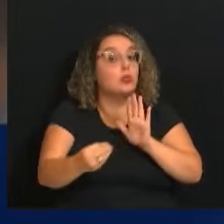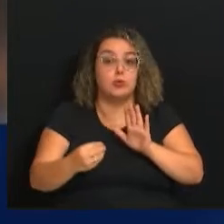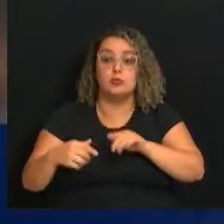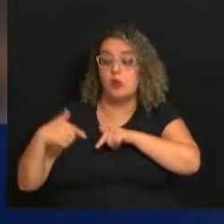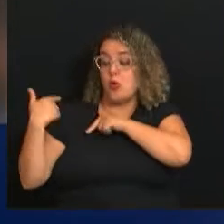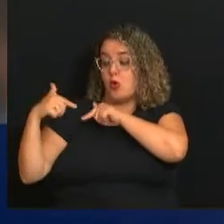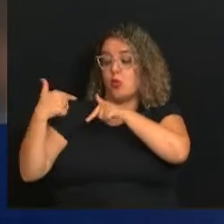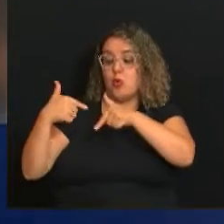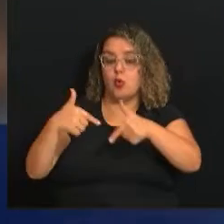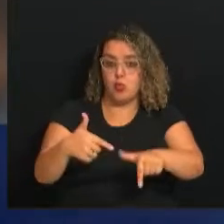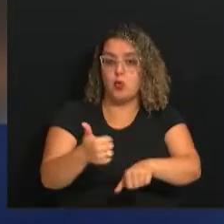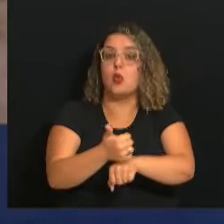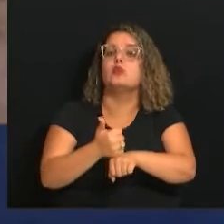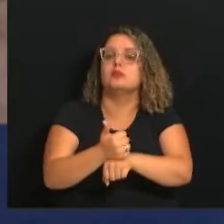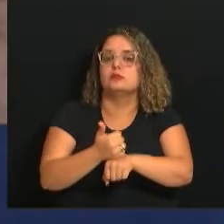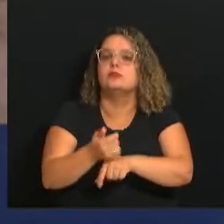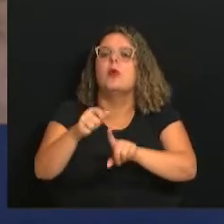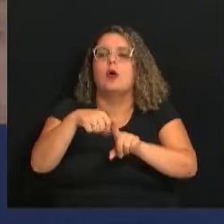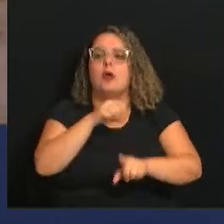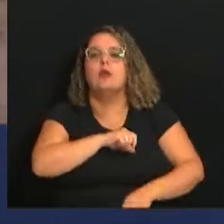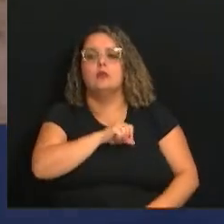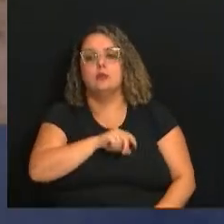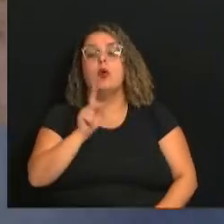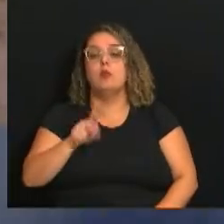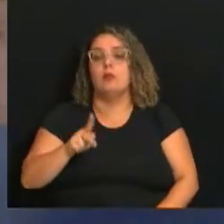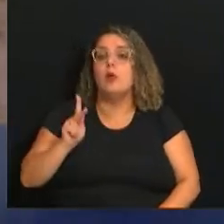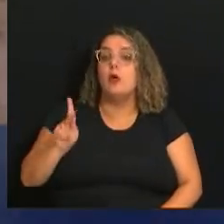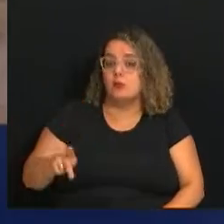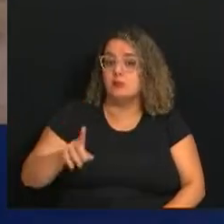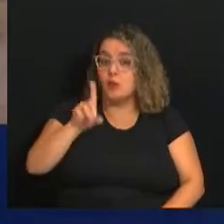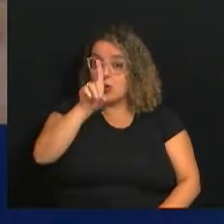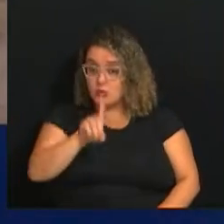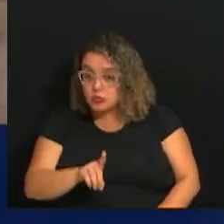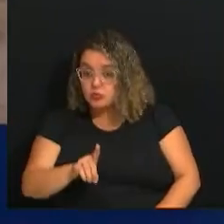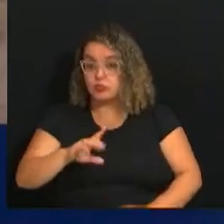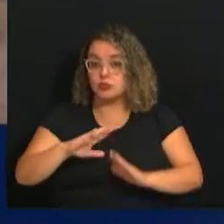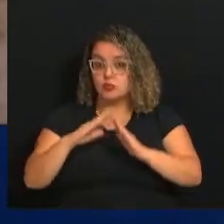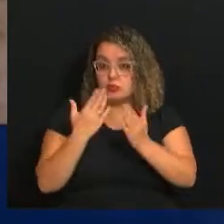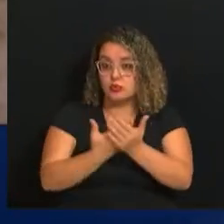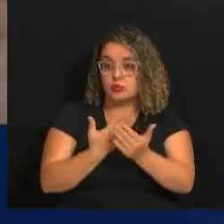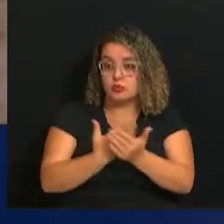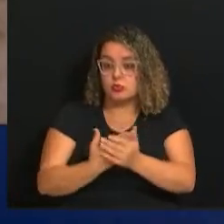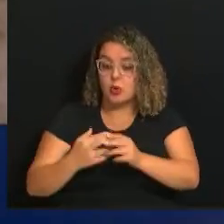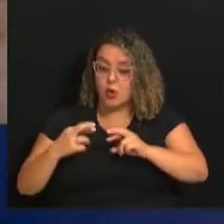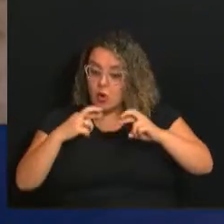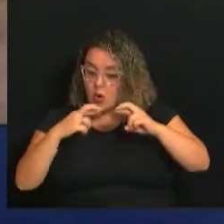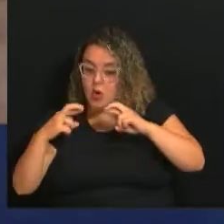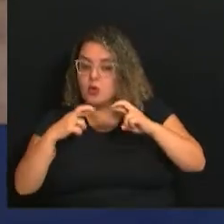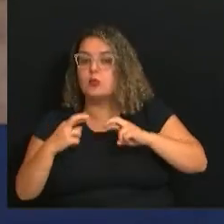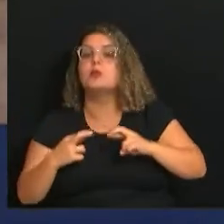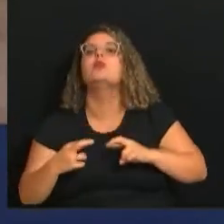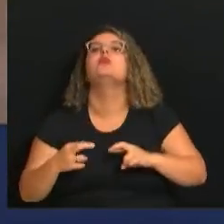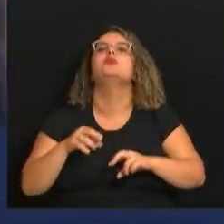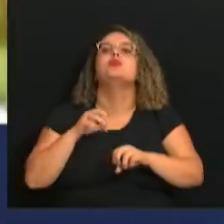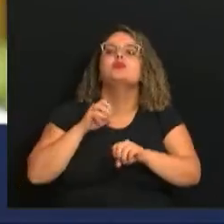carreira e remuneração para professores, diretores escolares e supervisores educacionais do